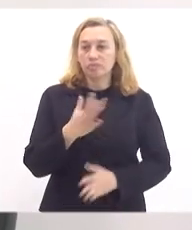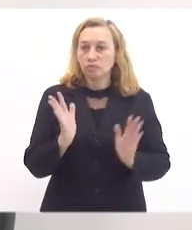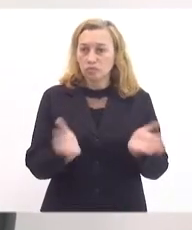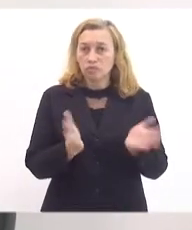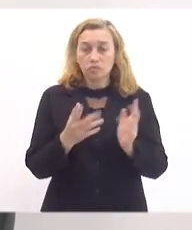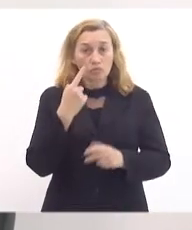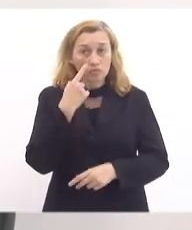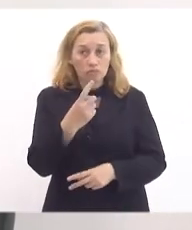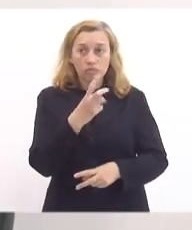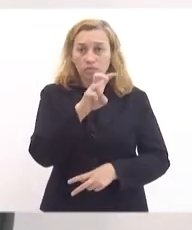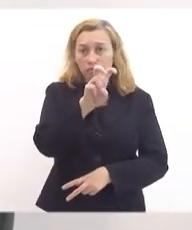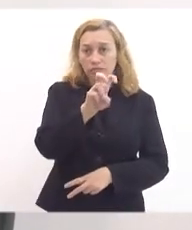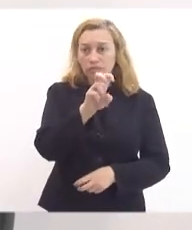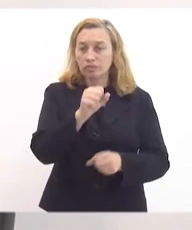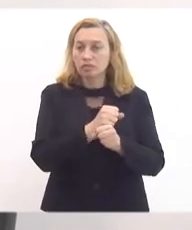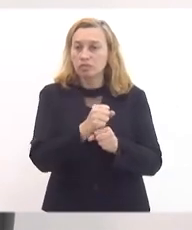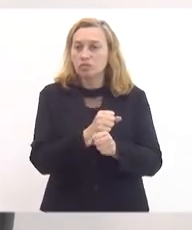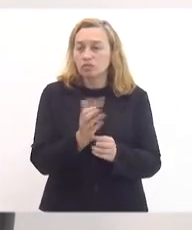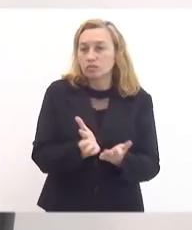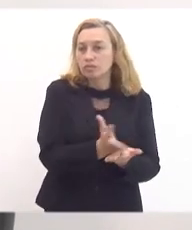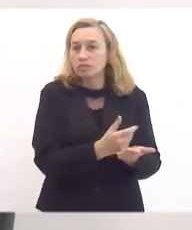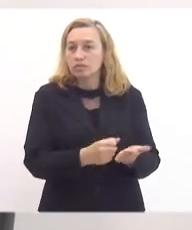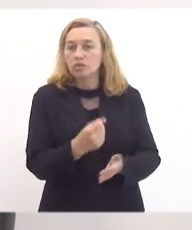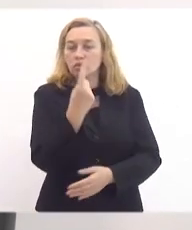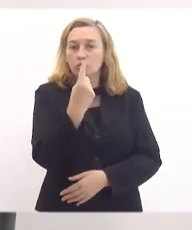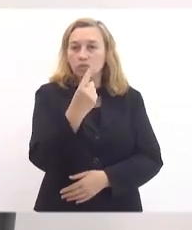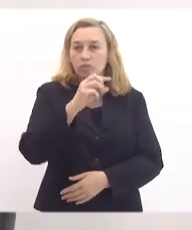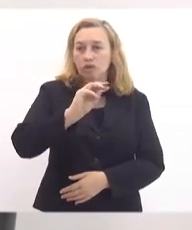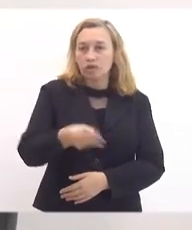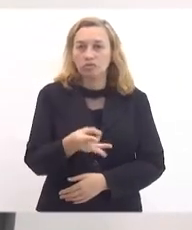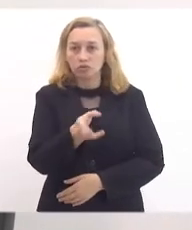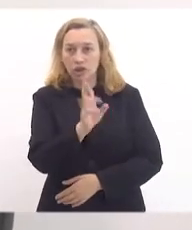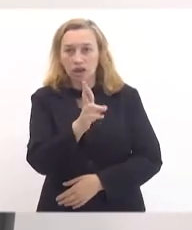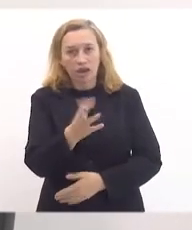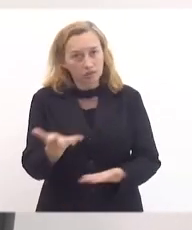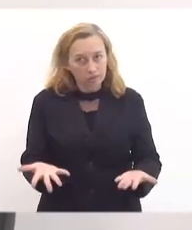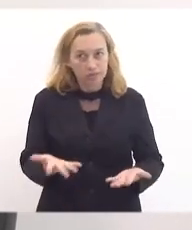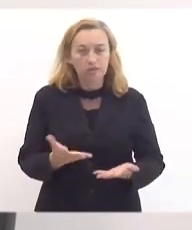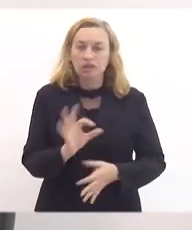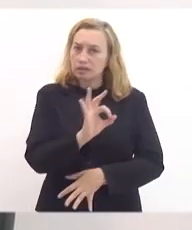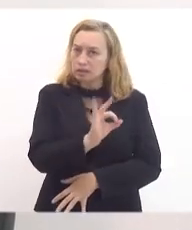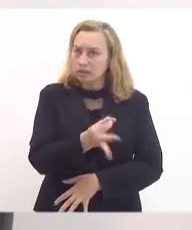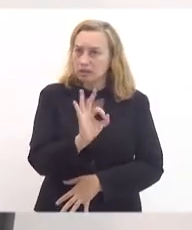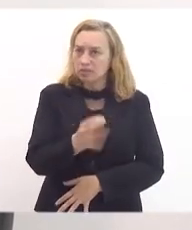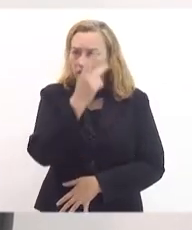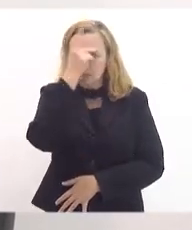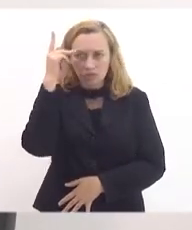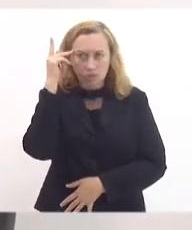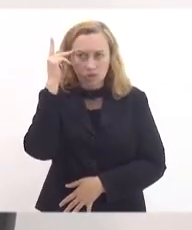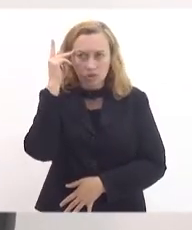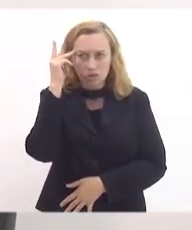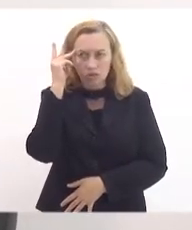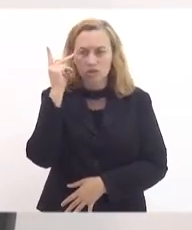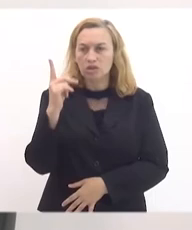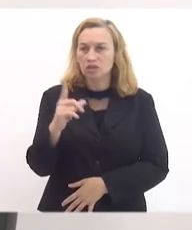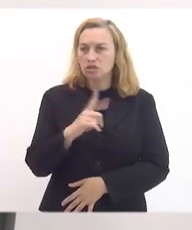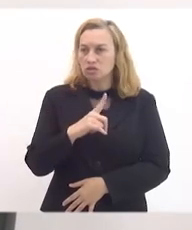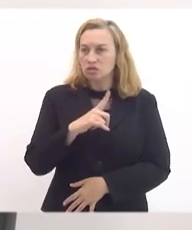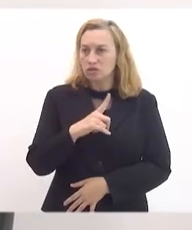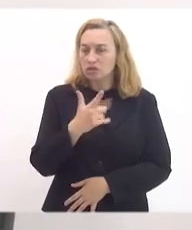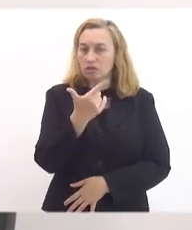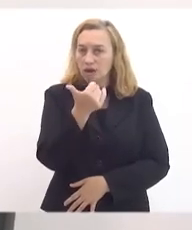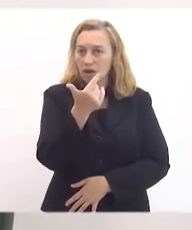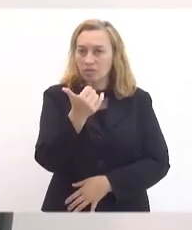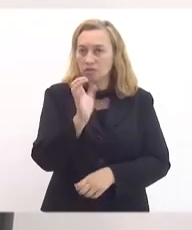cinco anos Estado do Rio de Janeiro arrecadou apenas 1 milhão de reais é obviamente que as pessoas que adquiriram armas no